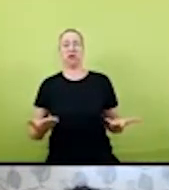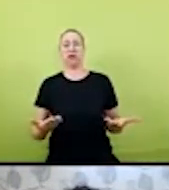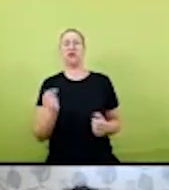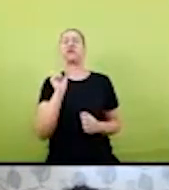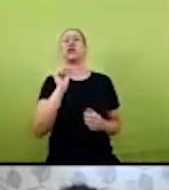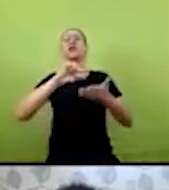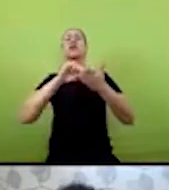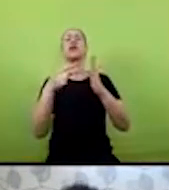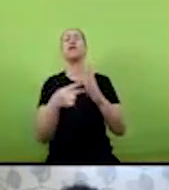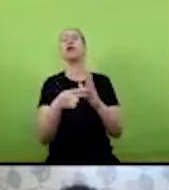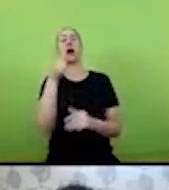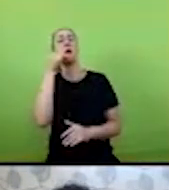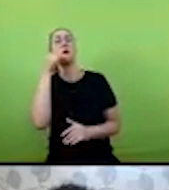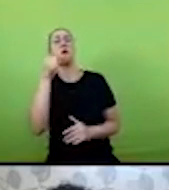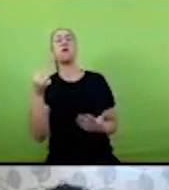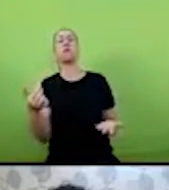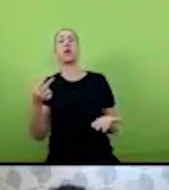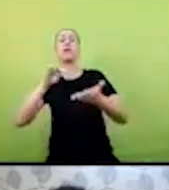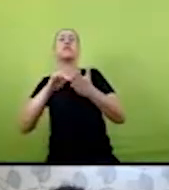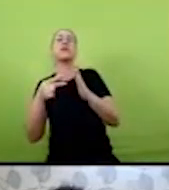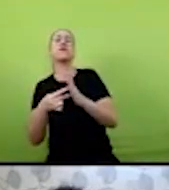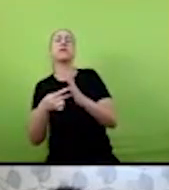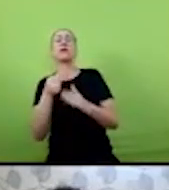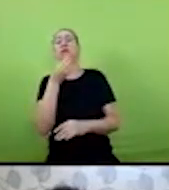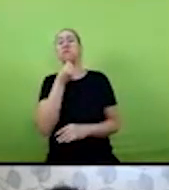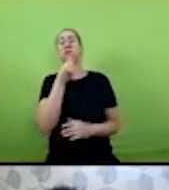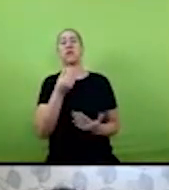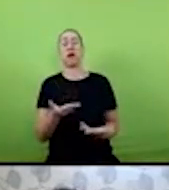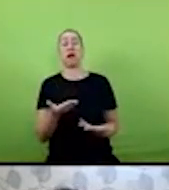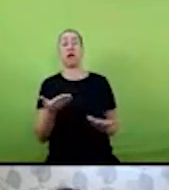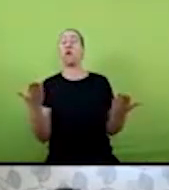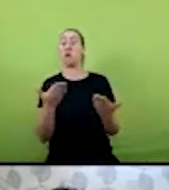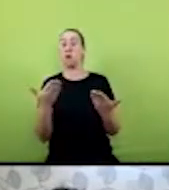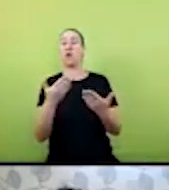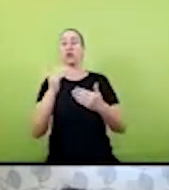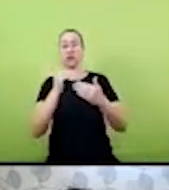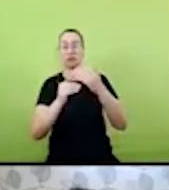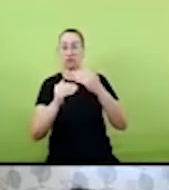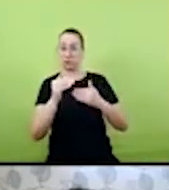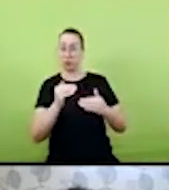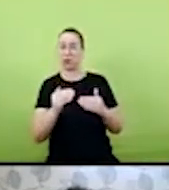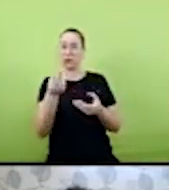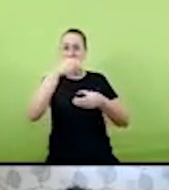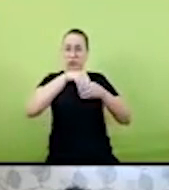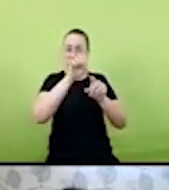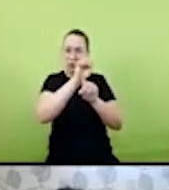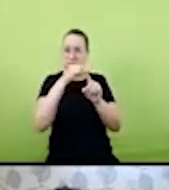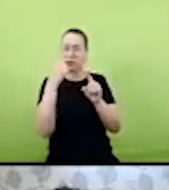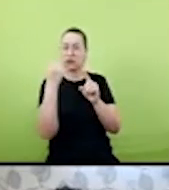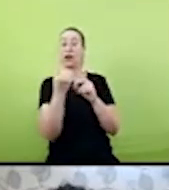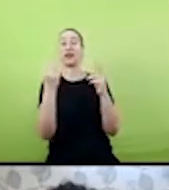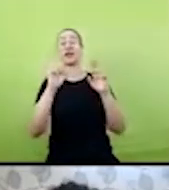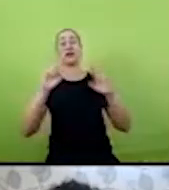mulher? Né, nós estamos desconstruindo isso na sociedade, porém, o tradicional e o